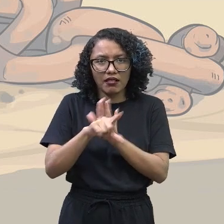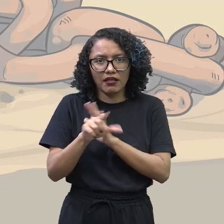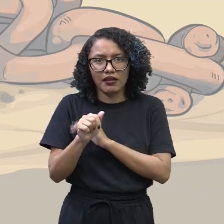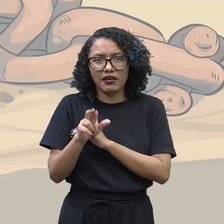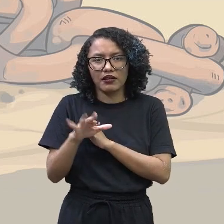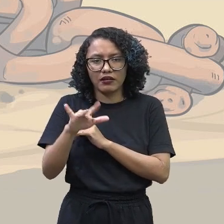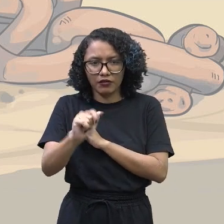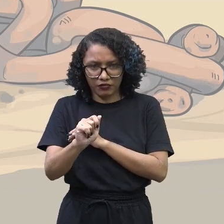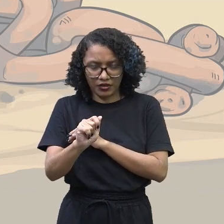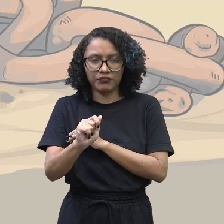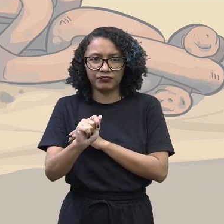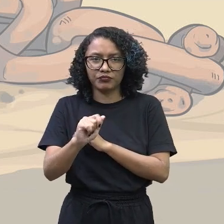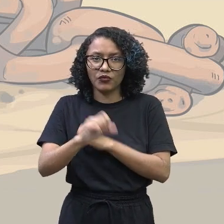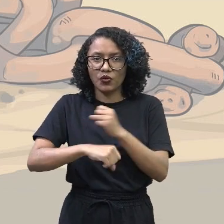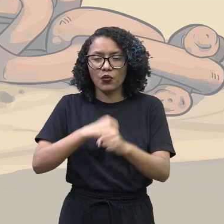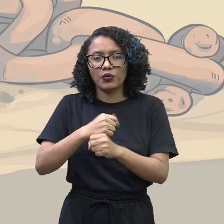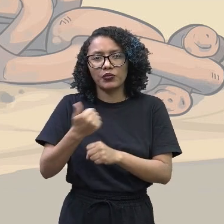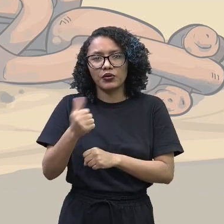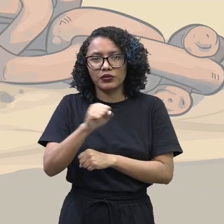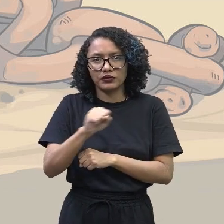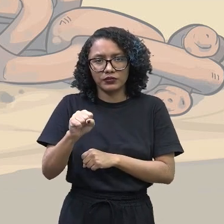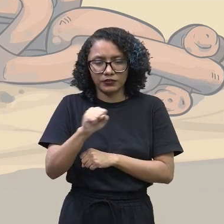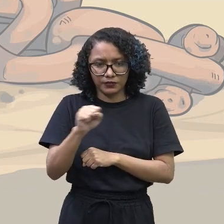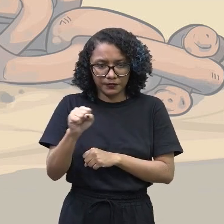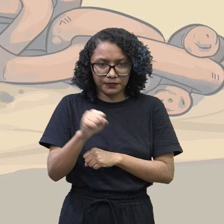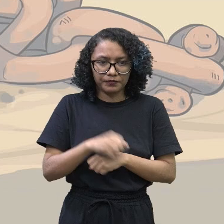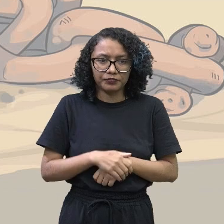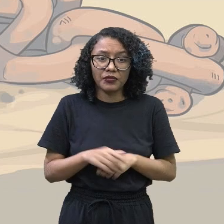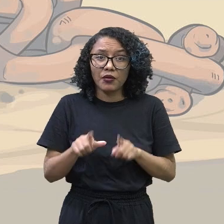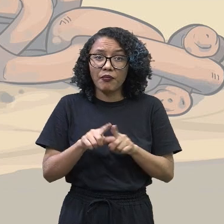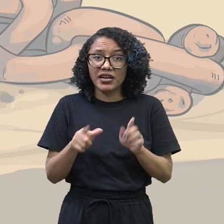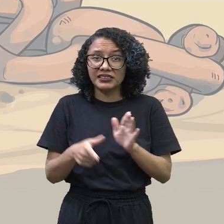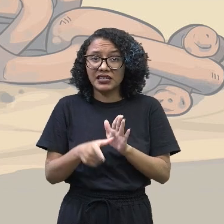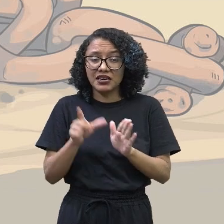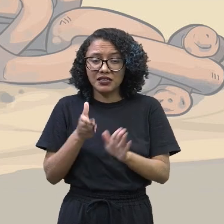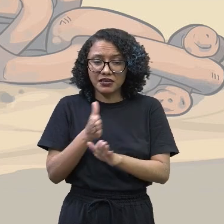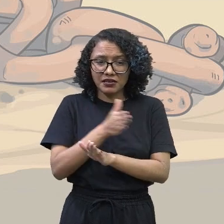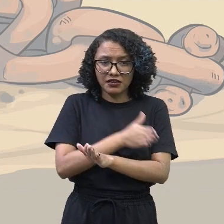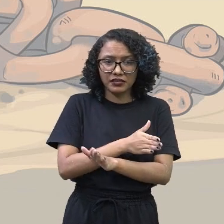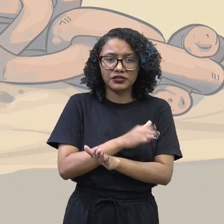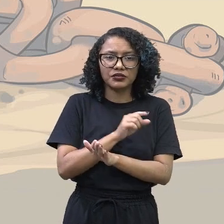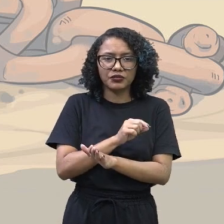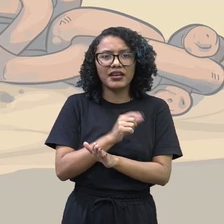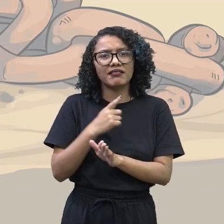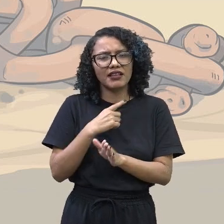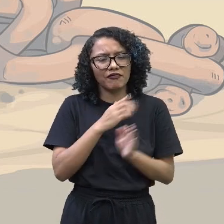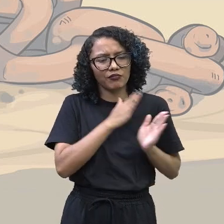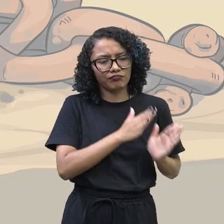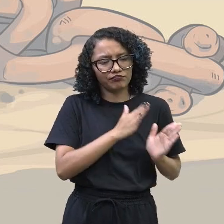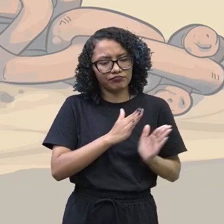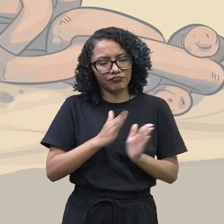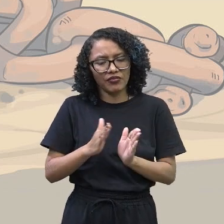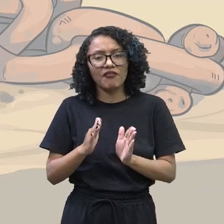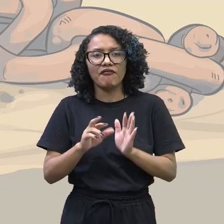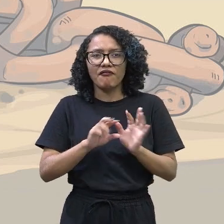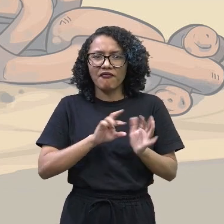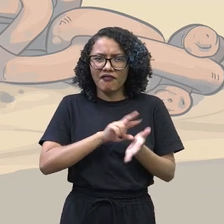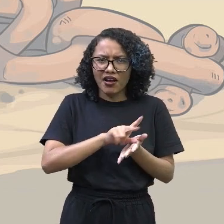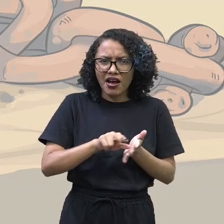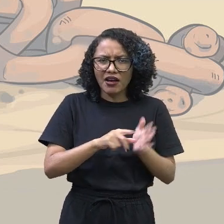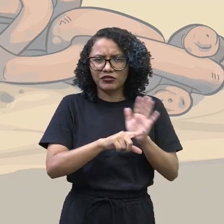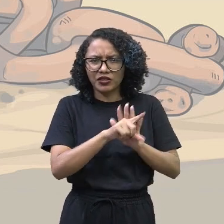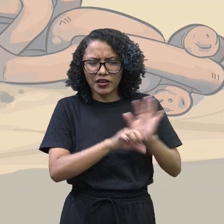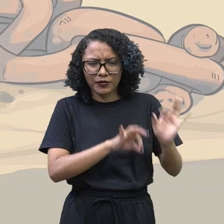1888. Antes dessa data, o país havia passado por diversas fases legais e movimentos sociais